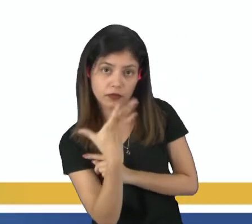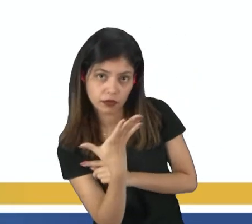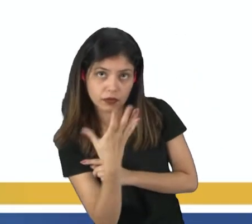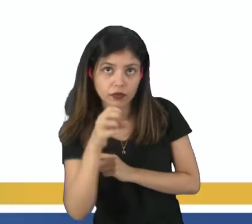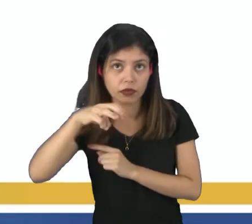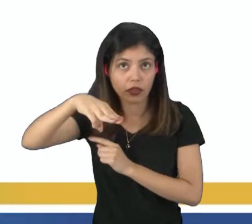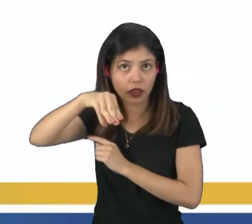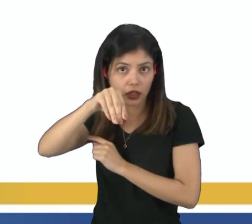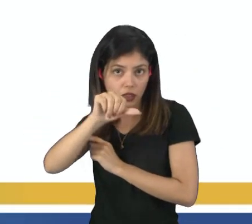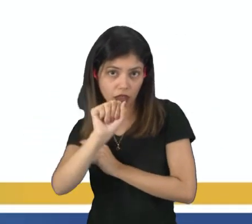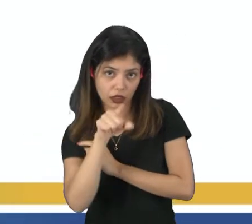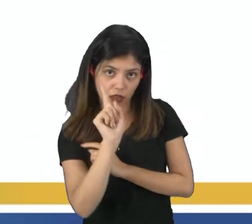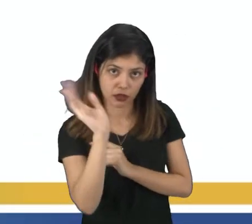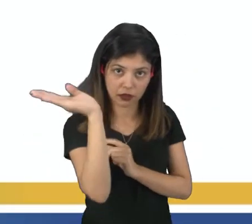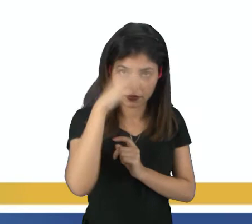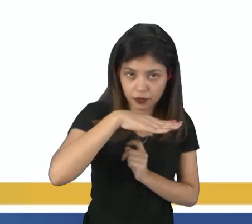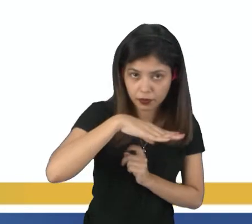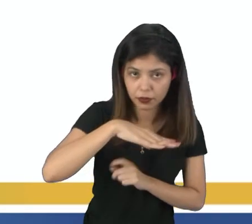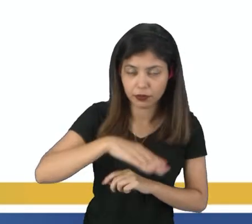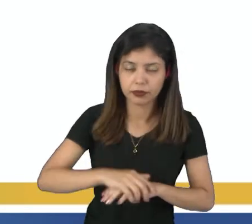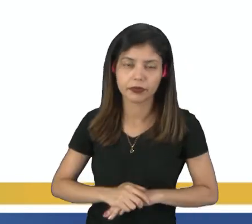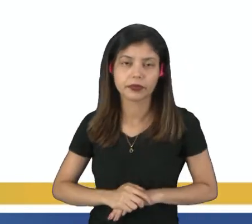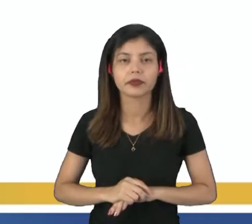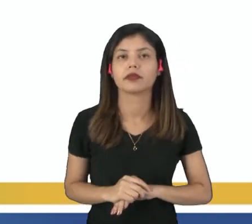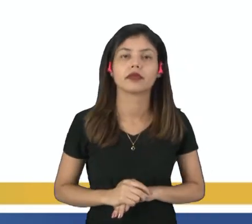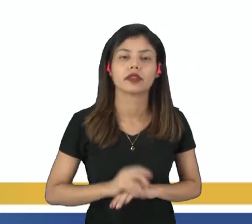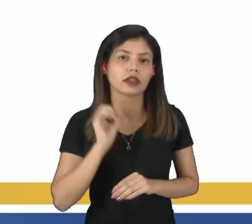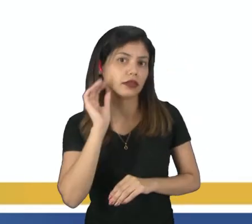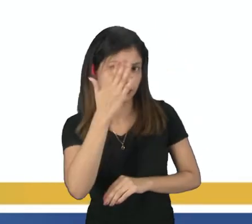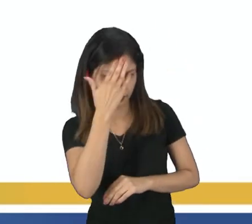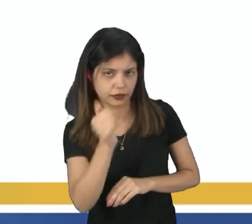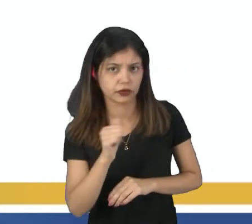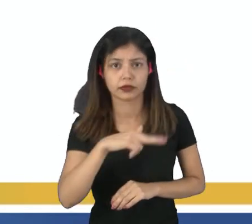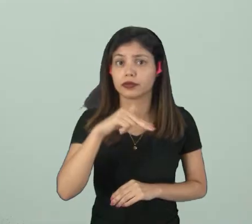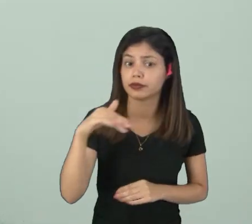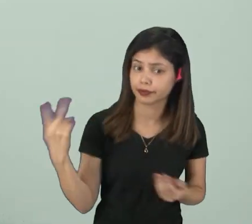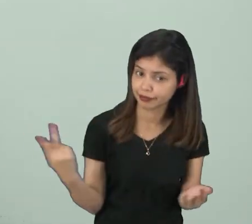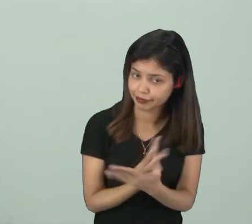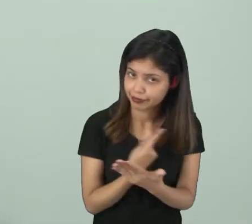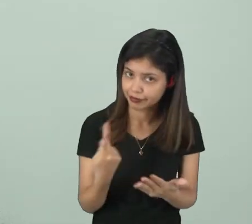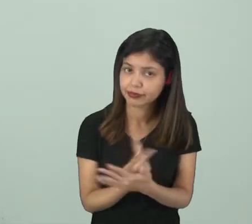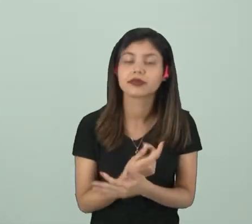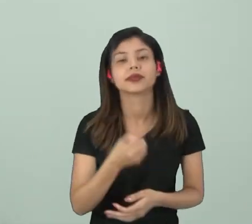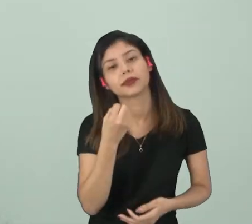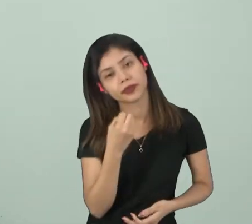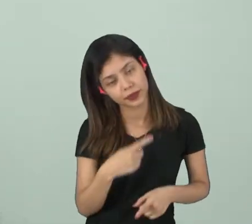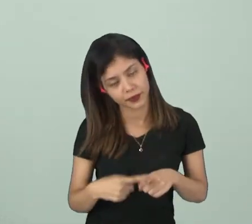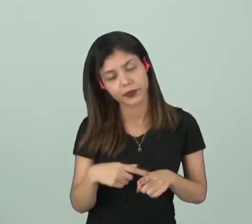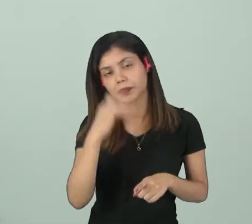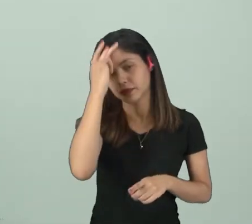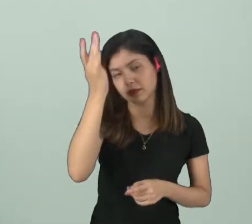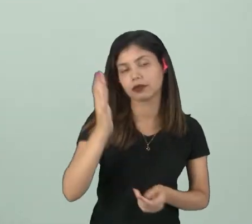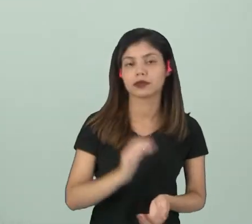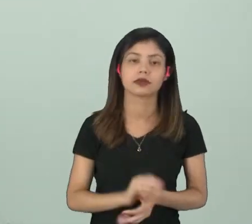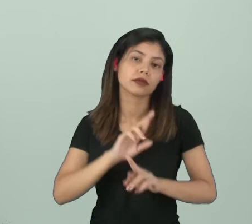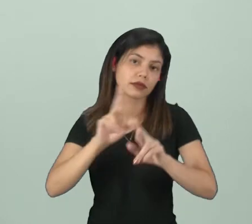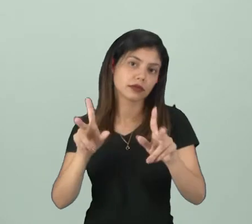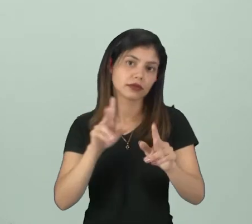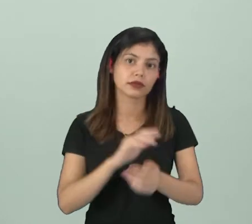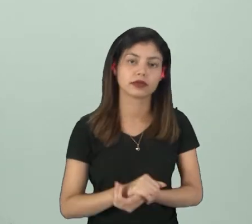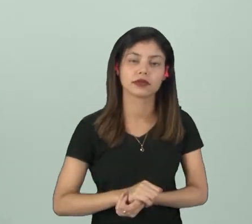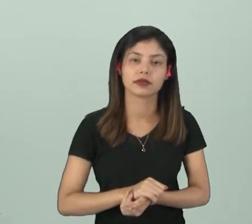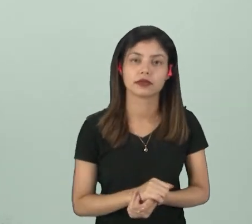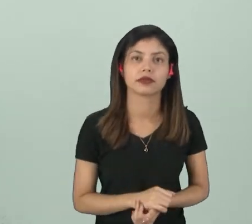palavra boas e más. Sei que vocês jamais irão errar, pois é muito fácil essas